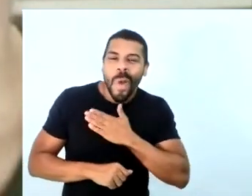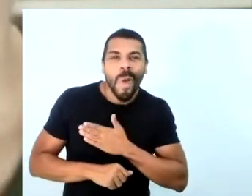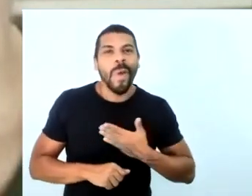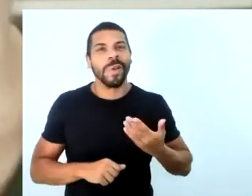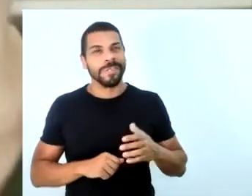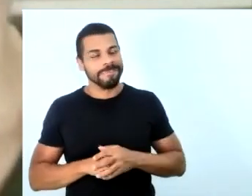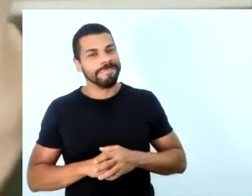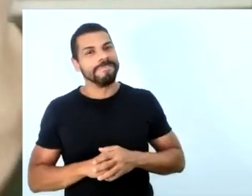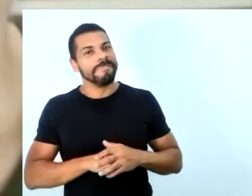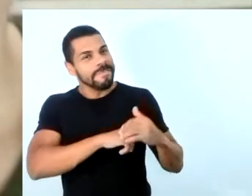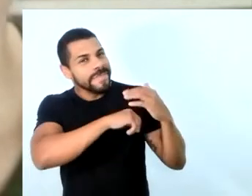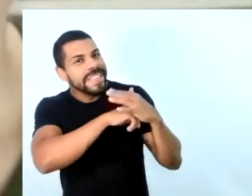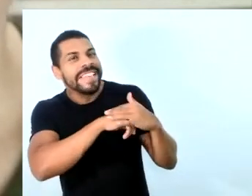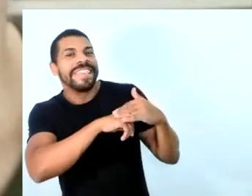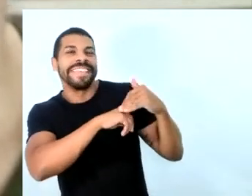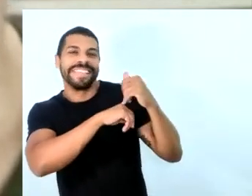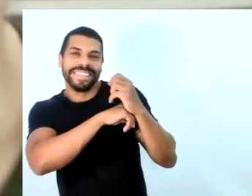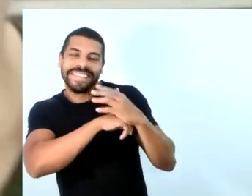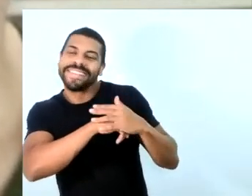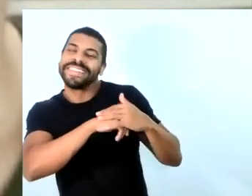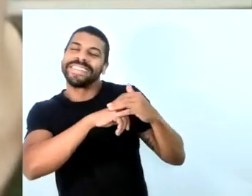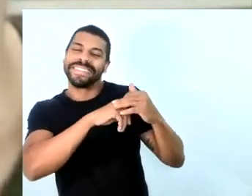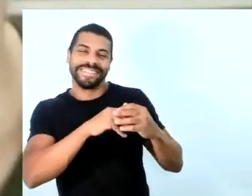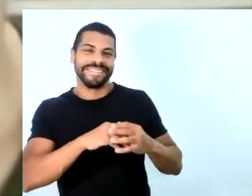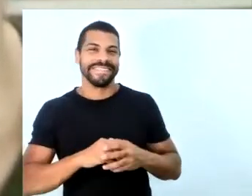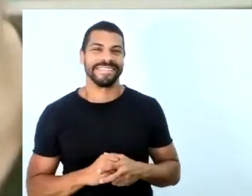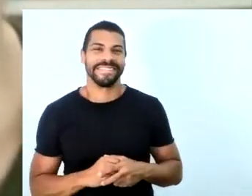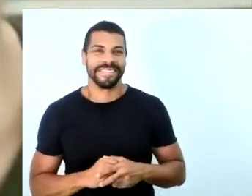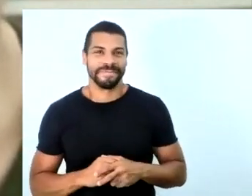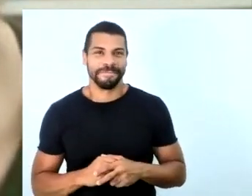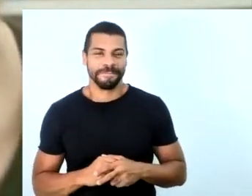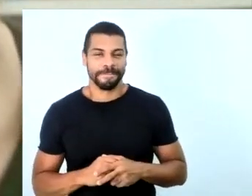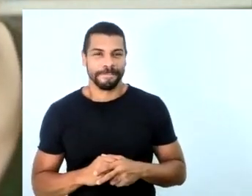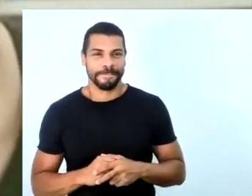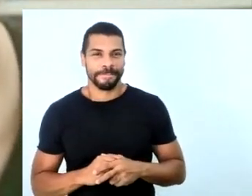eu estou ainda acalentando essa criança do Espera.